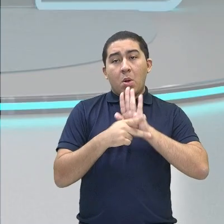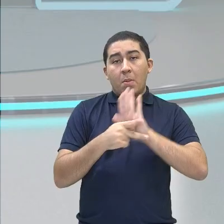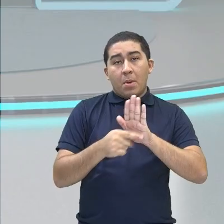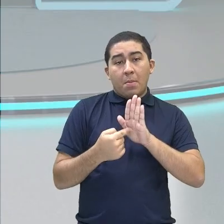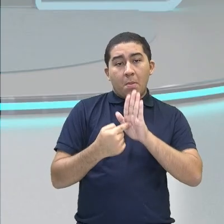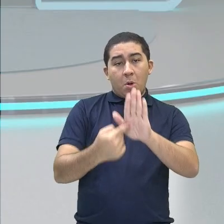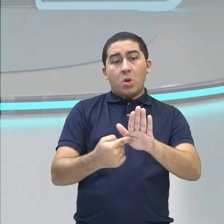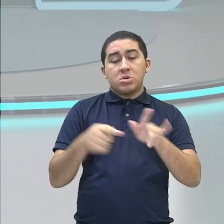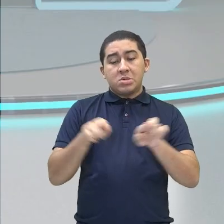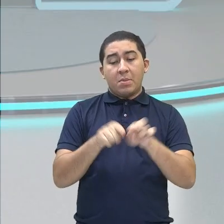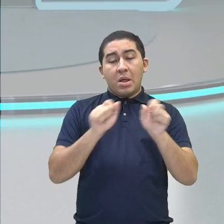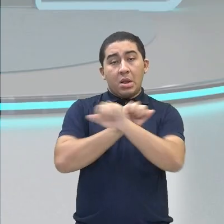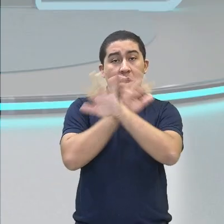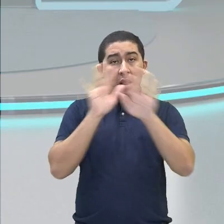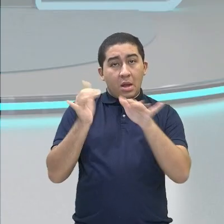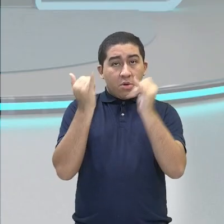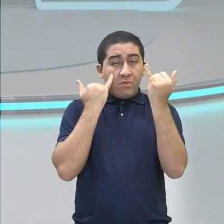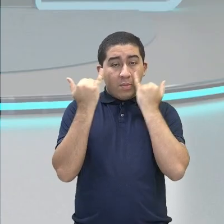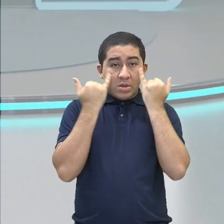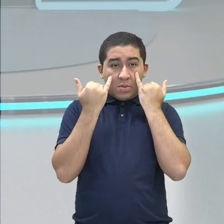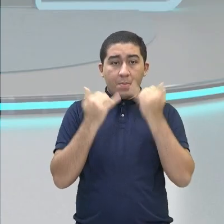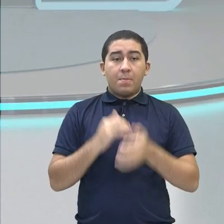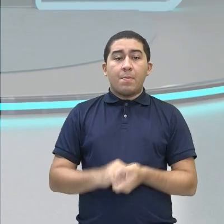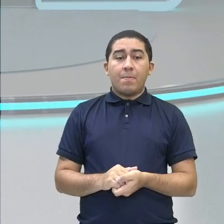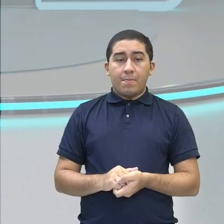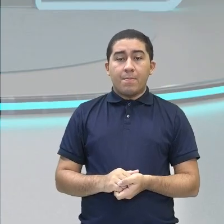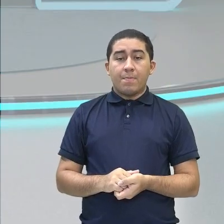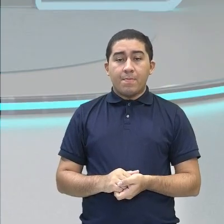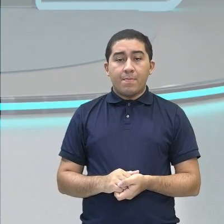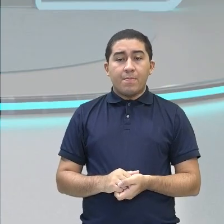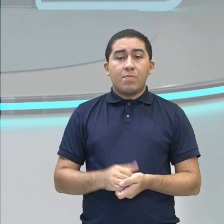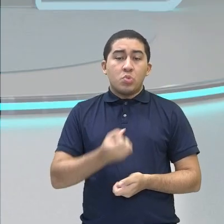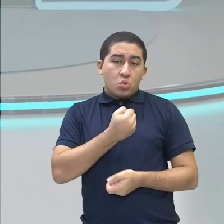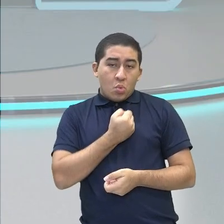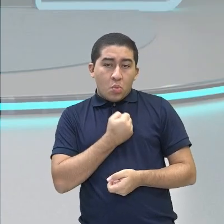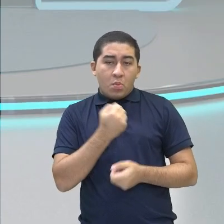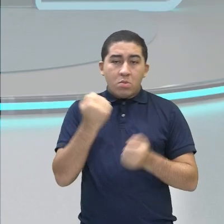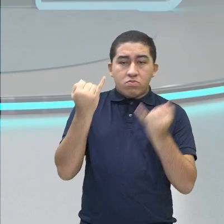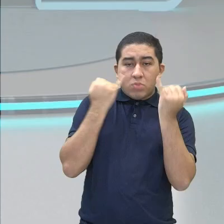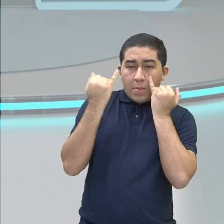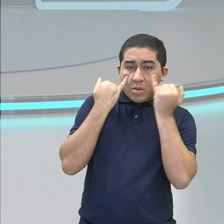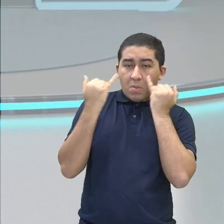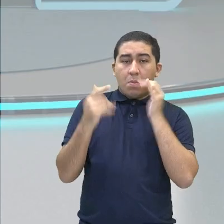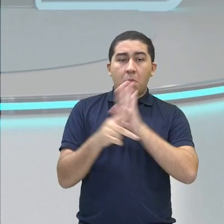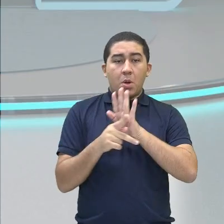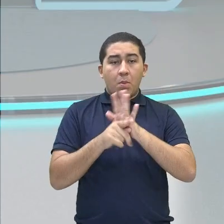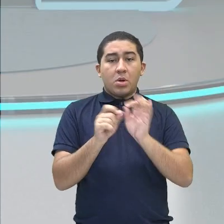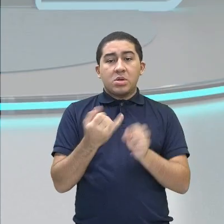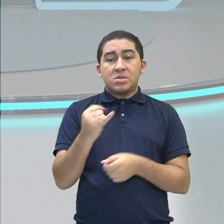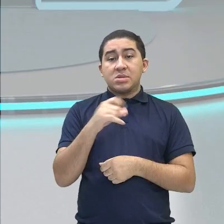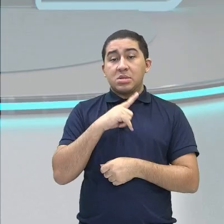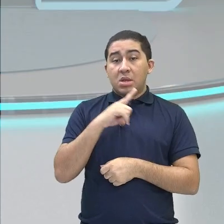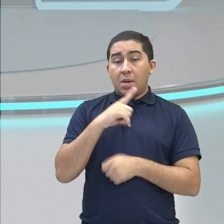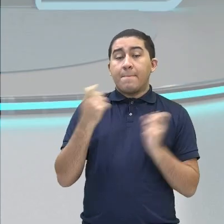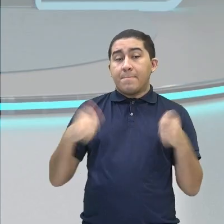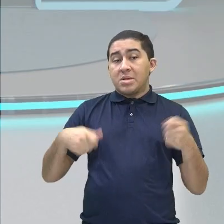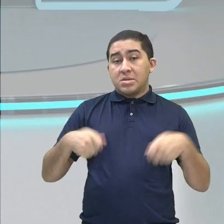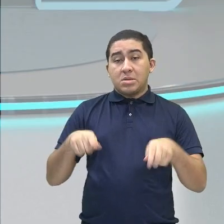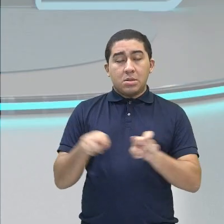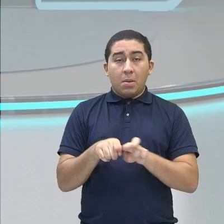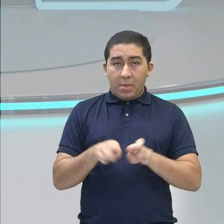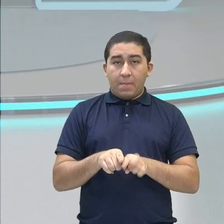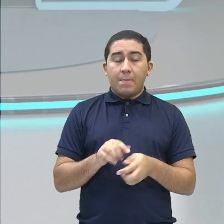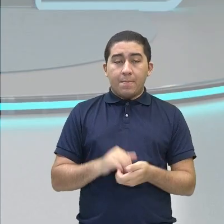enfatizar e organizar as informações. E números e dados, se houver, né, quando for necessário,